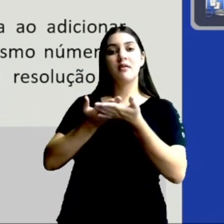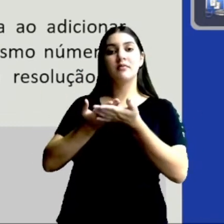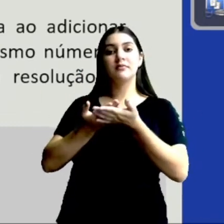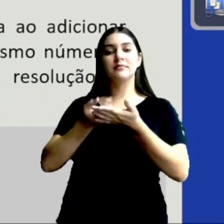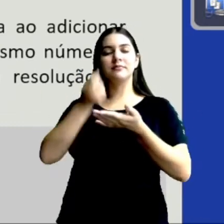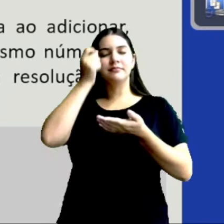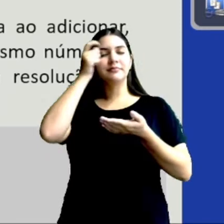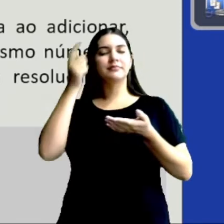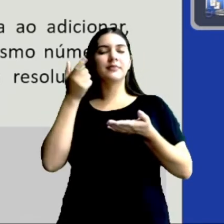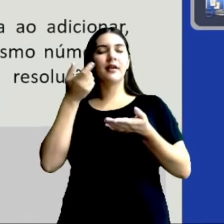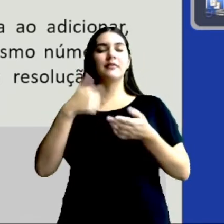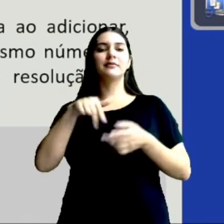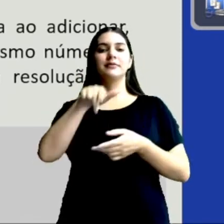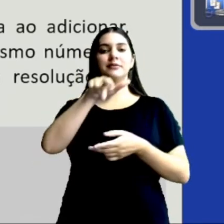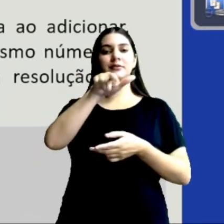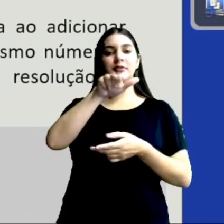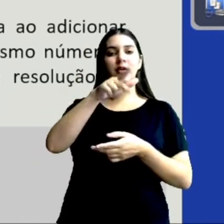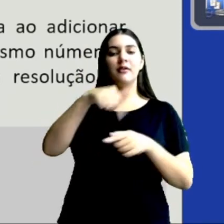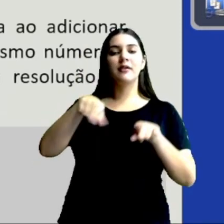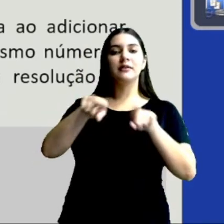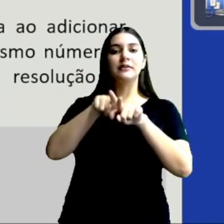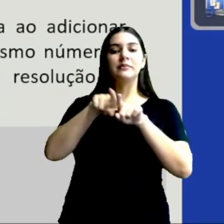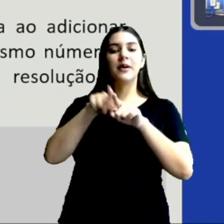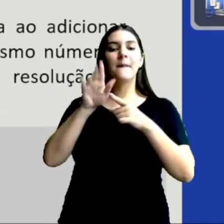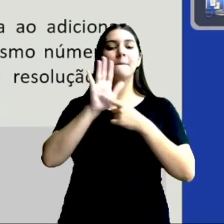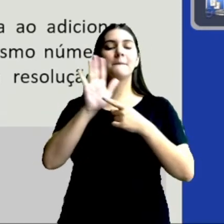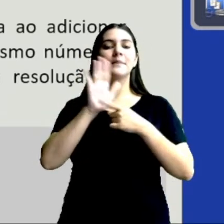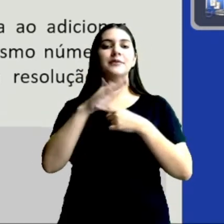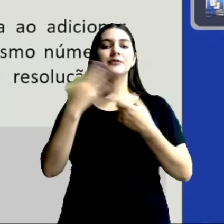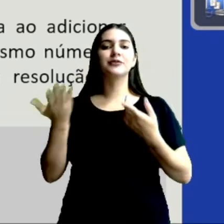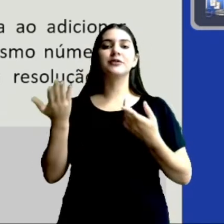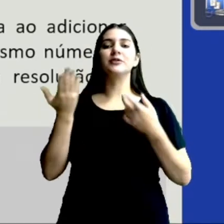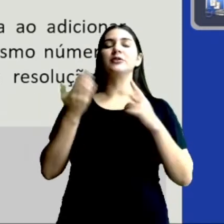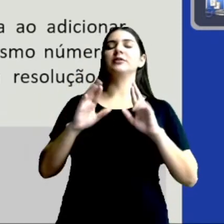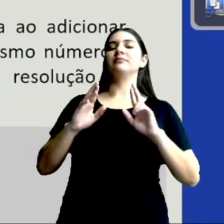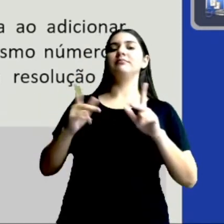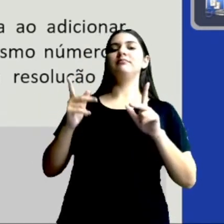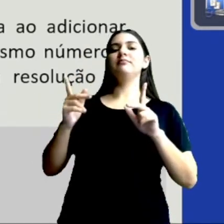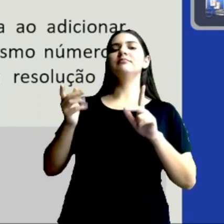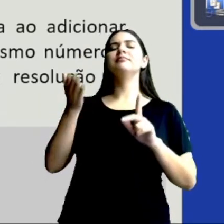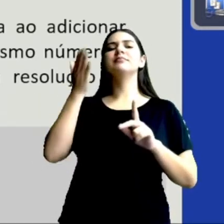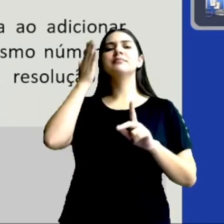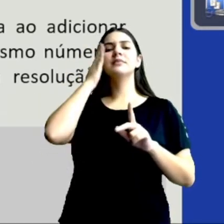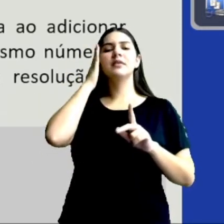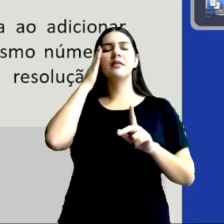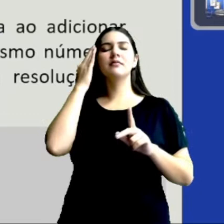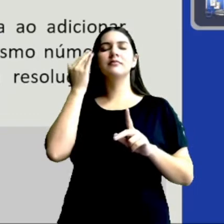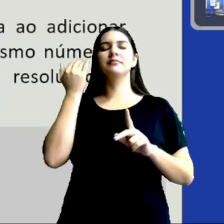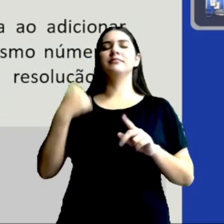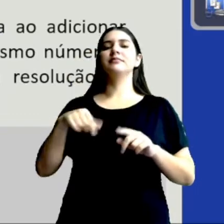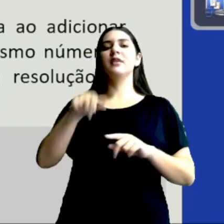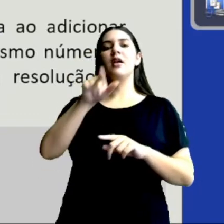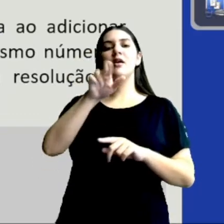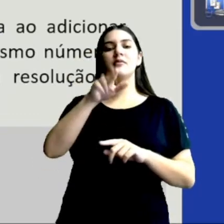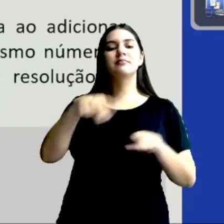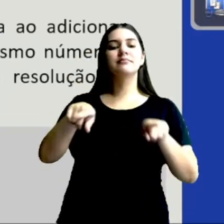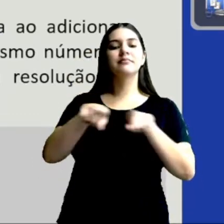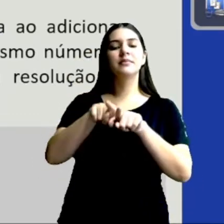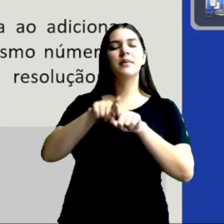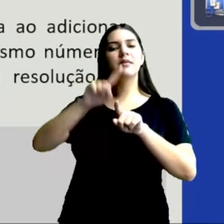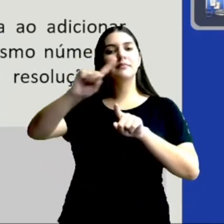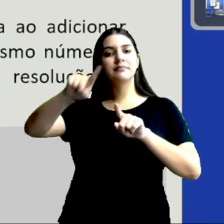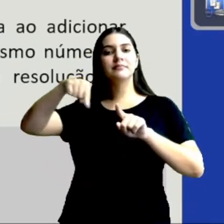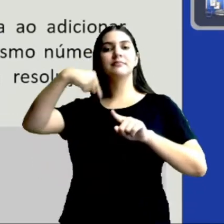igualdade, sua notação, né, usando uma representação simbólica para que vocês entendam a ideia de igualdade e, na